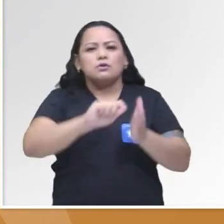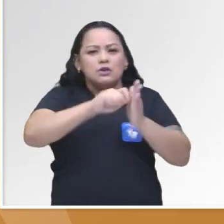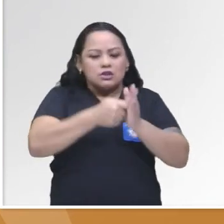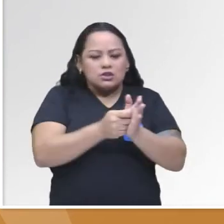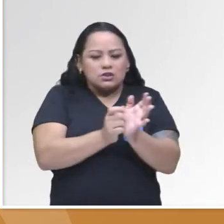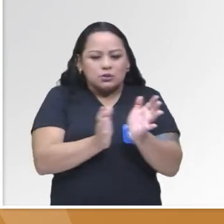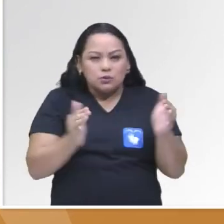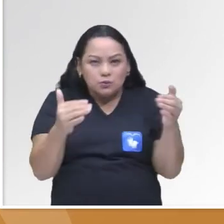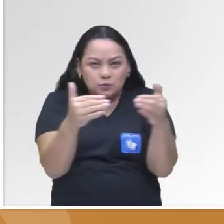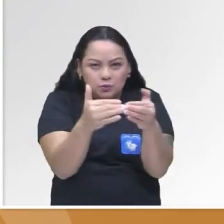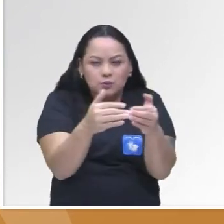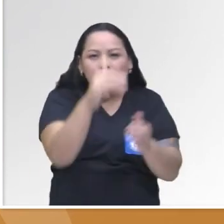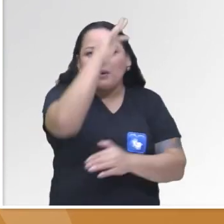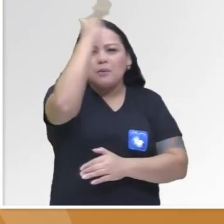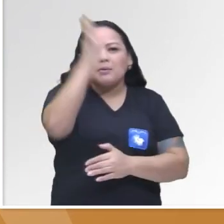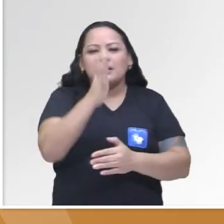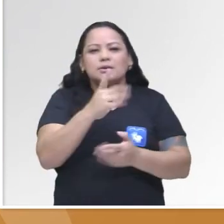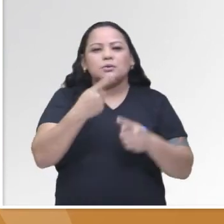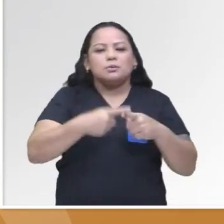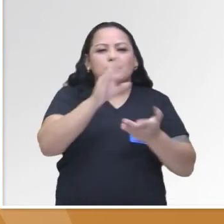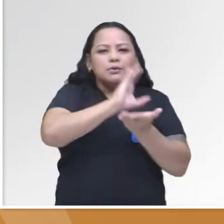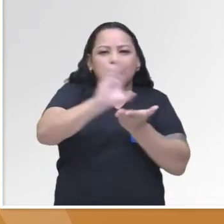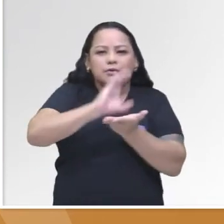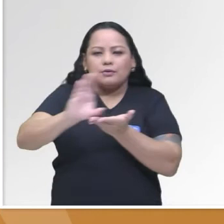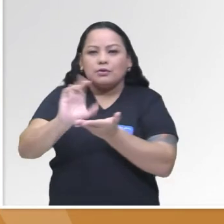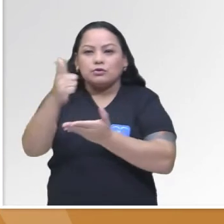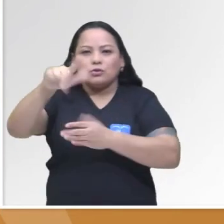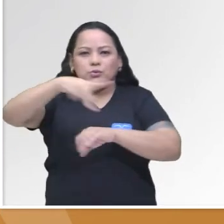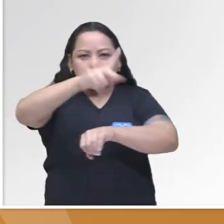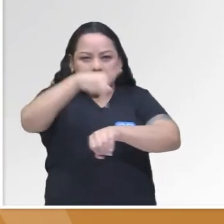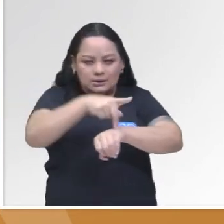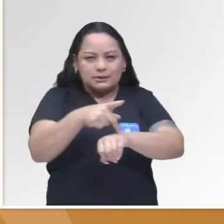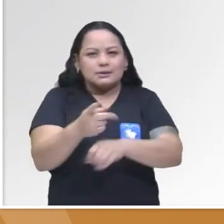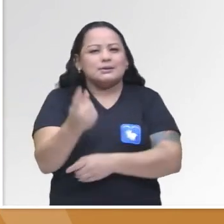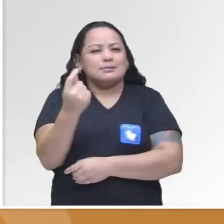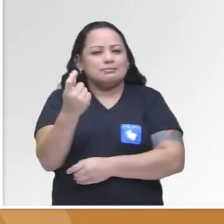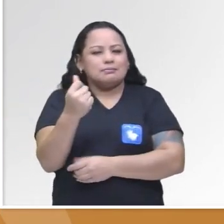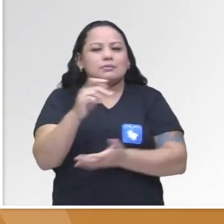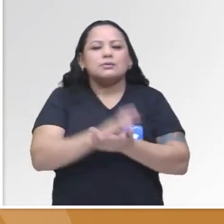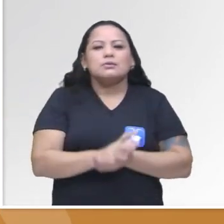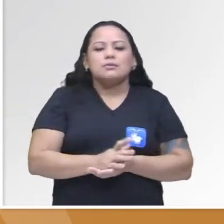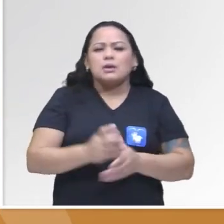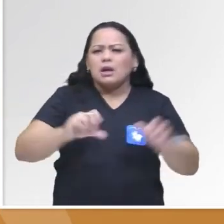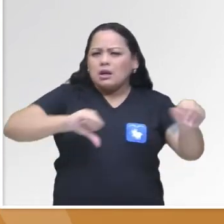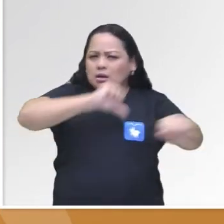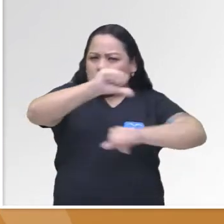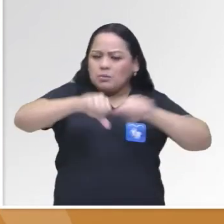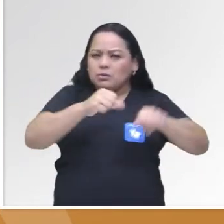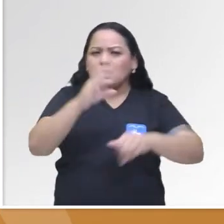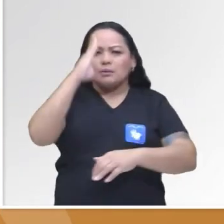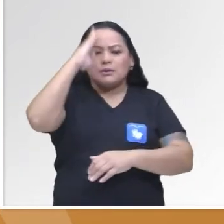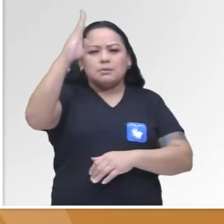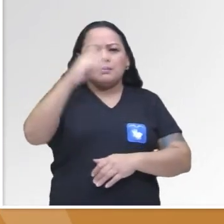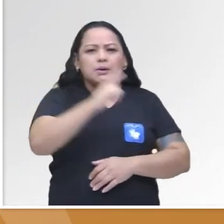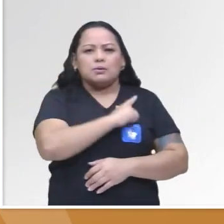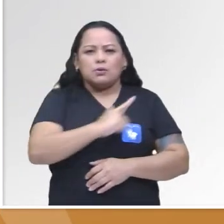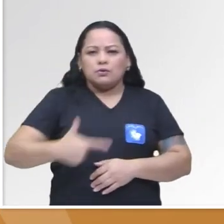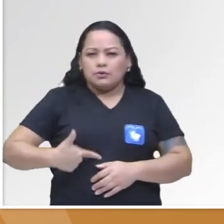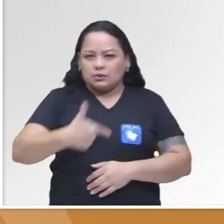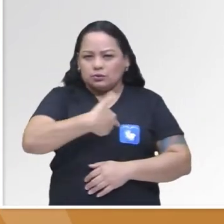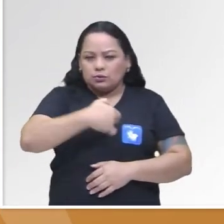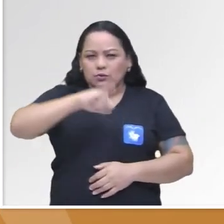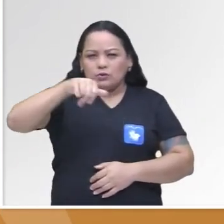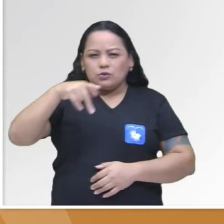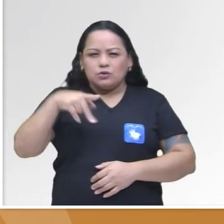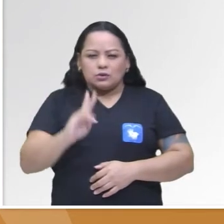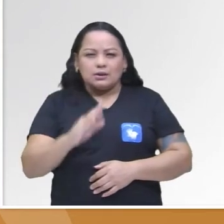Brasil, para investimentos do capital estrangeiro. Claro que isso vai mudar, principalmente durante o governo de JK, alguns anos